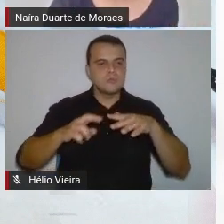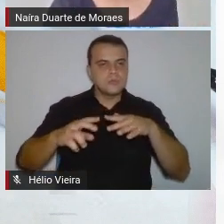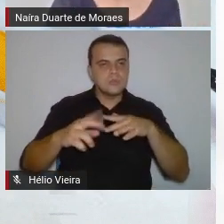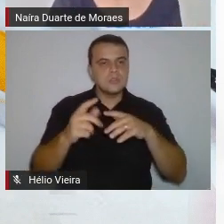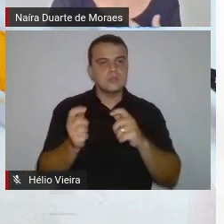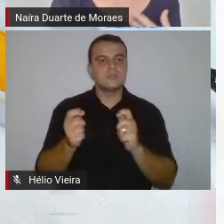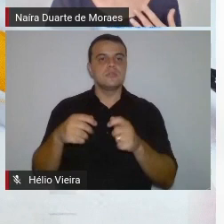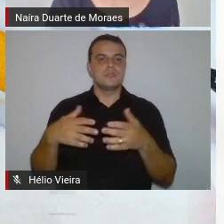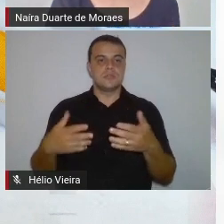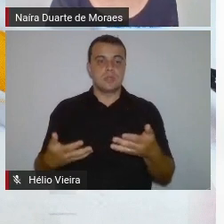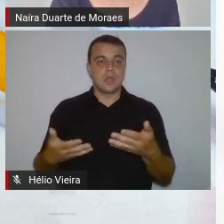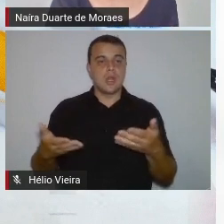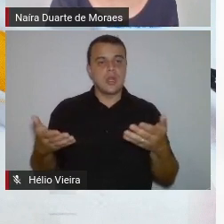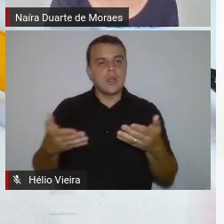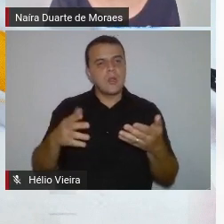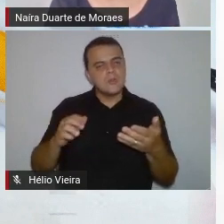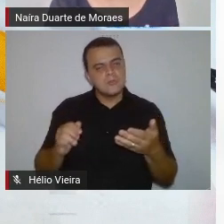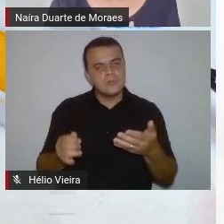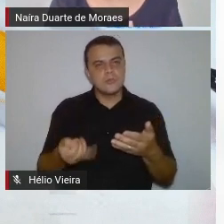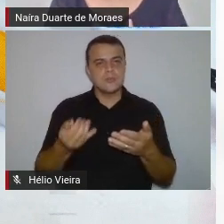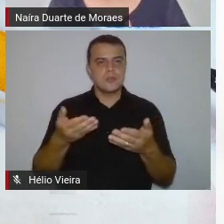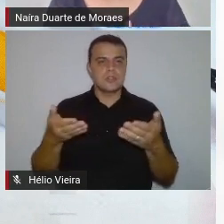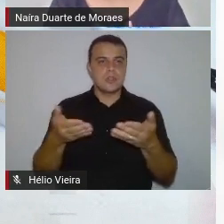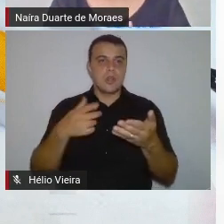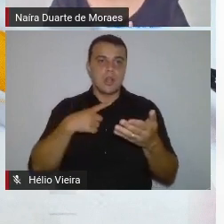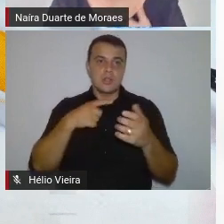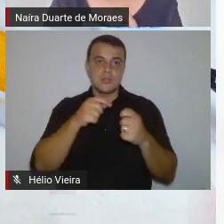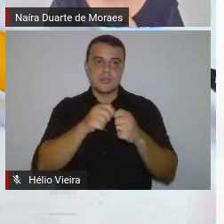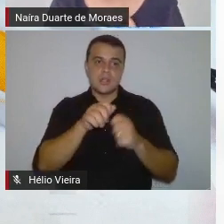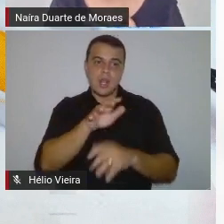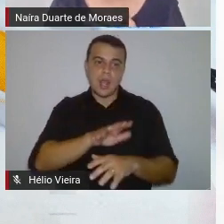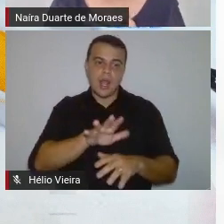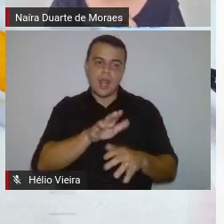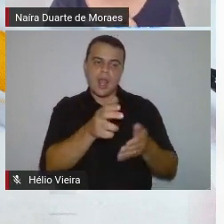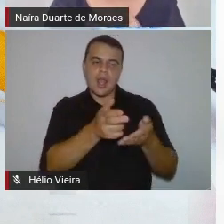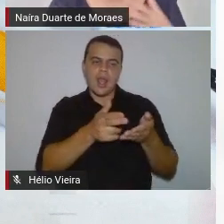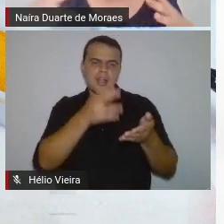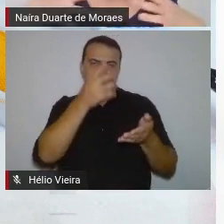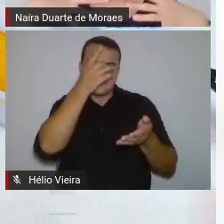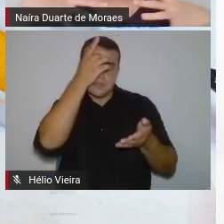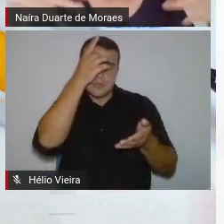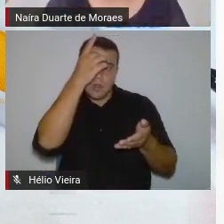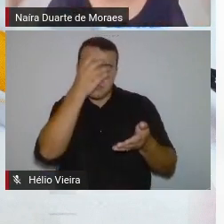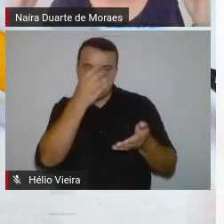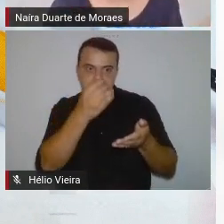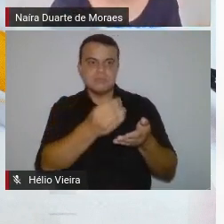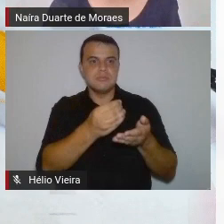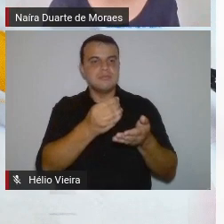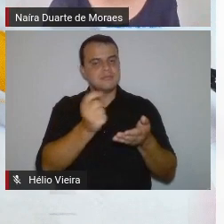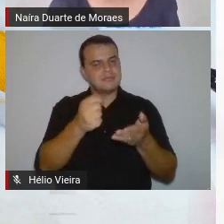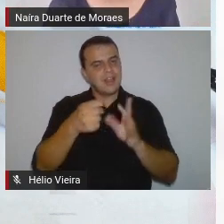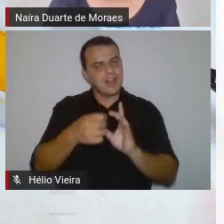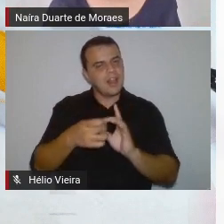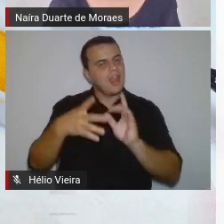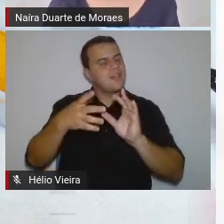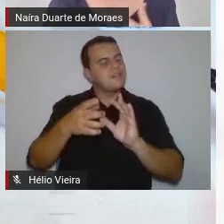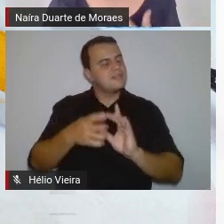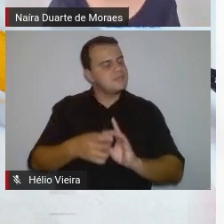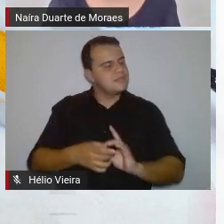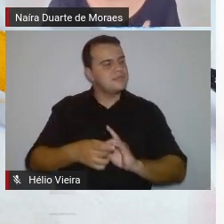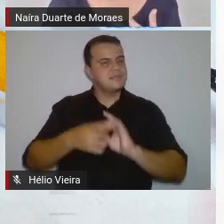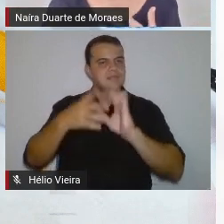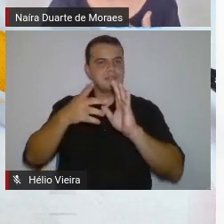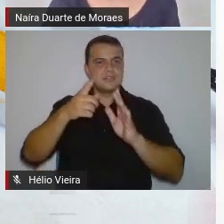possibilidades diferentes. Aproveitem que a gente está trabalhando na área de artes e usem a criatividade. Deixe a criatividade correr solta